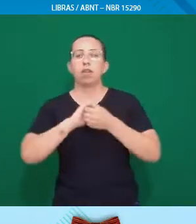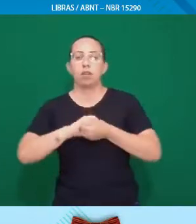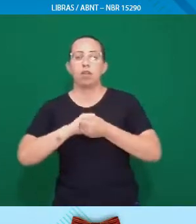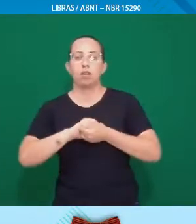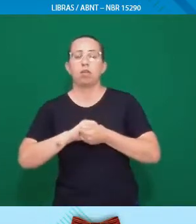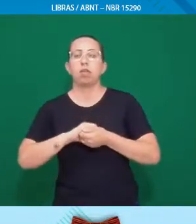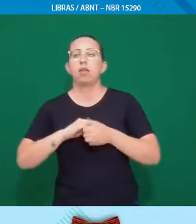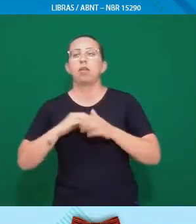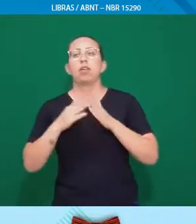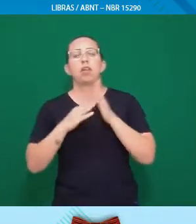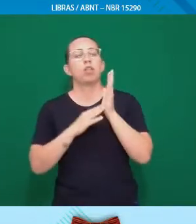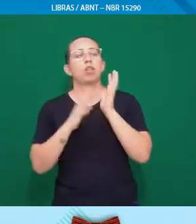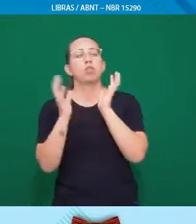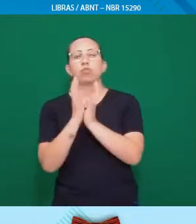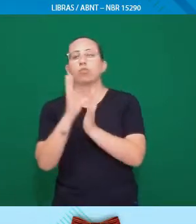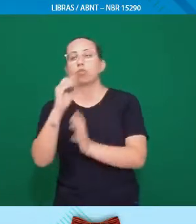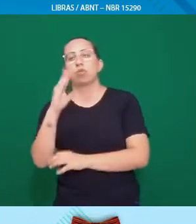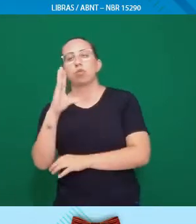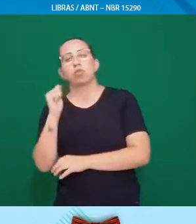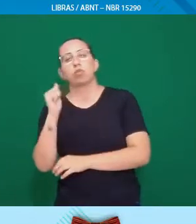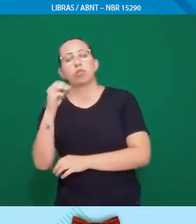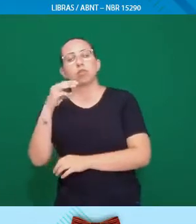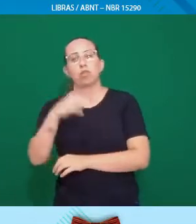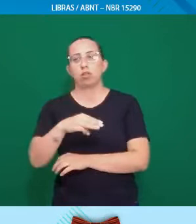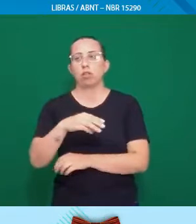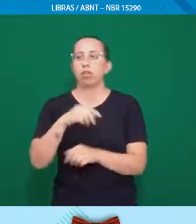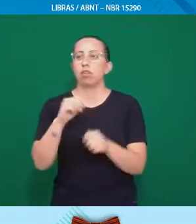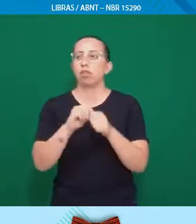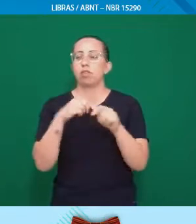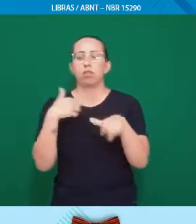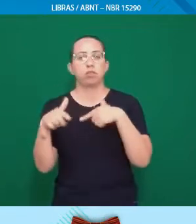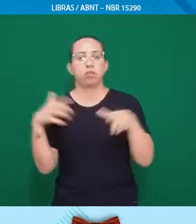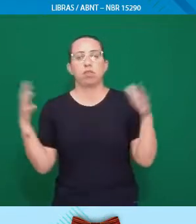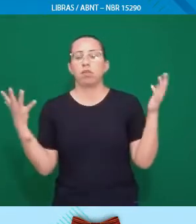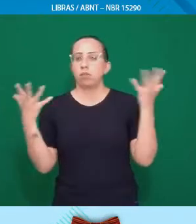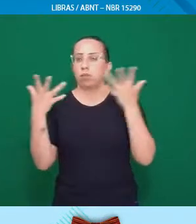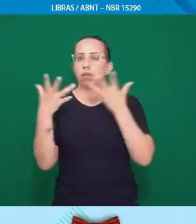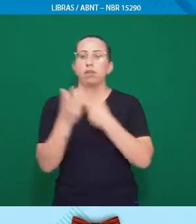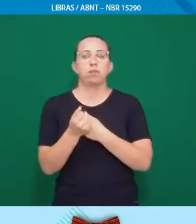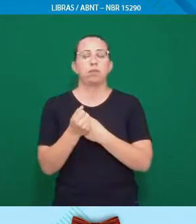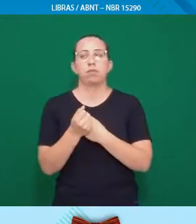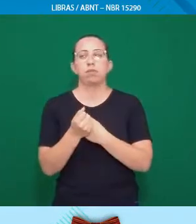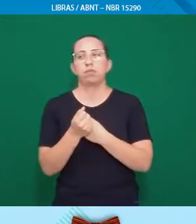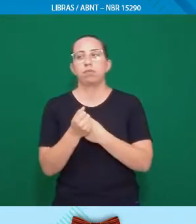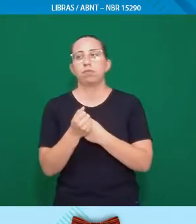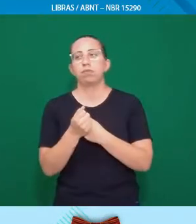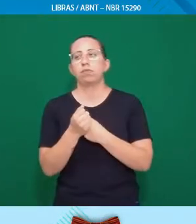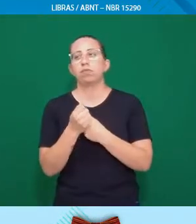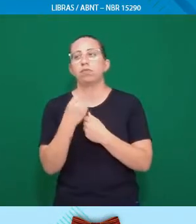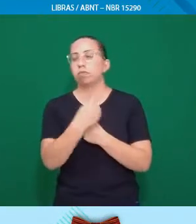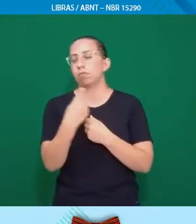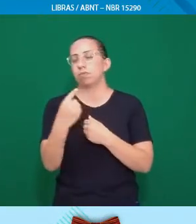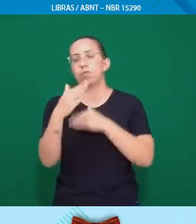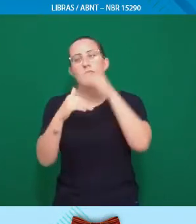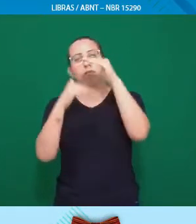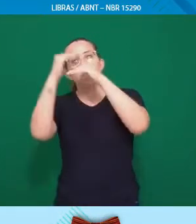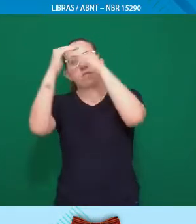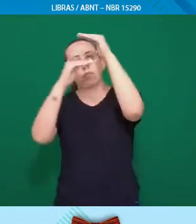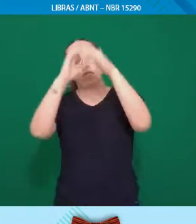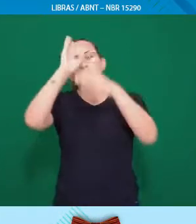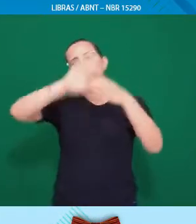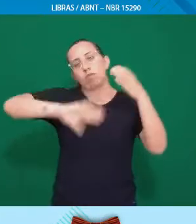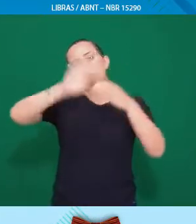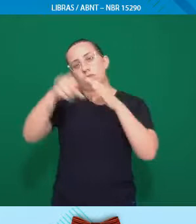a toda equipe da cocan pelo grande trabalho faz e produzir envolvimento de Campos